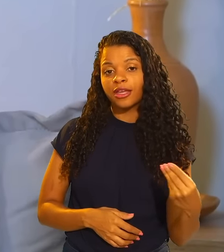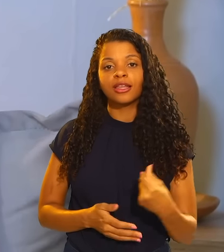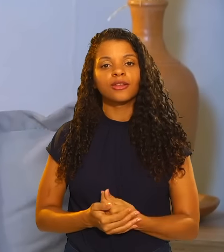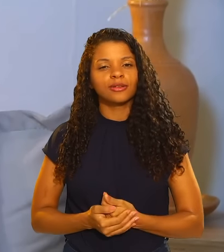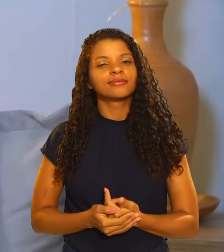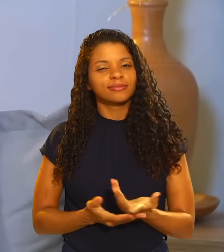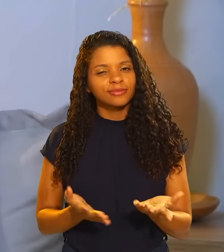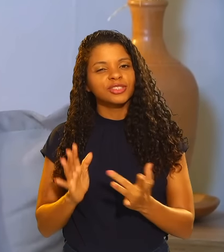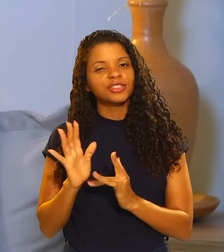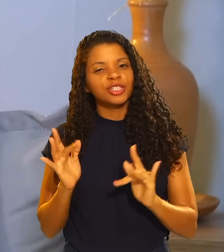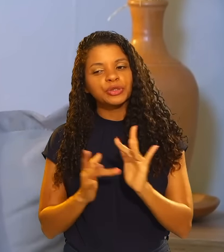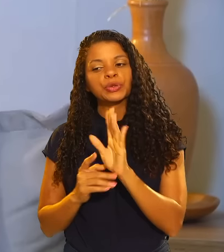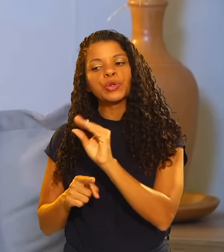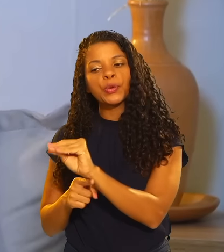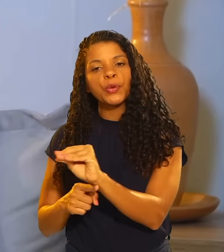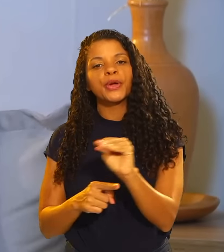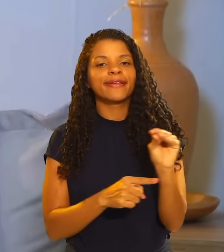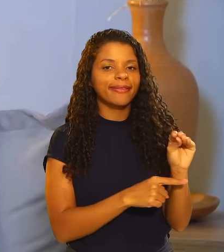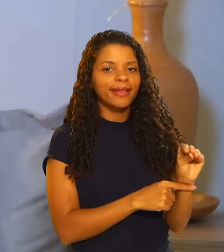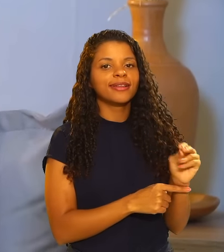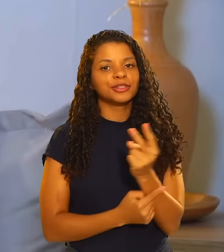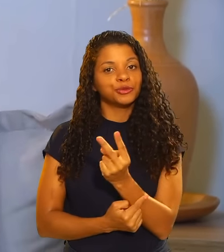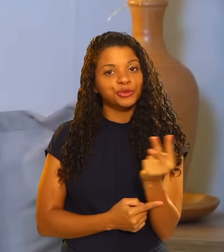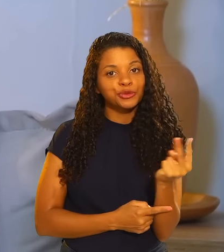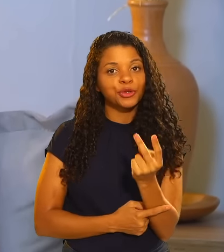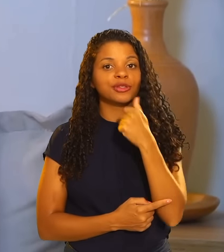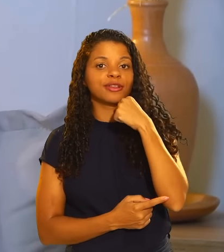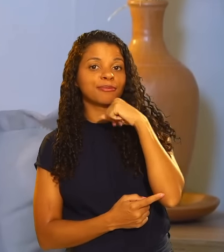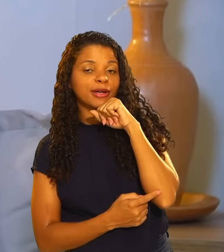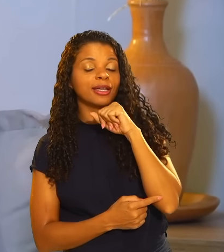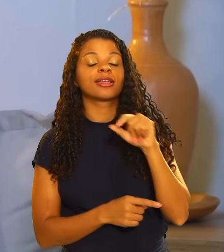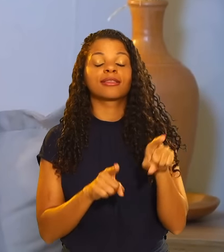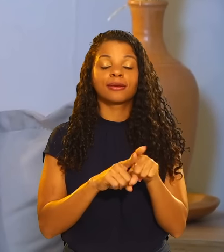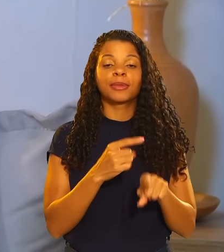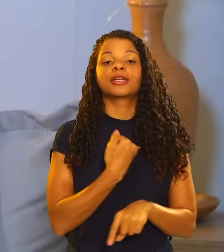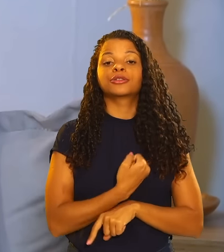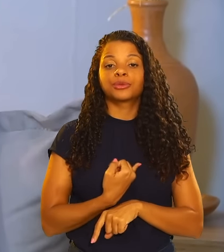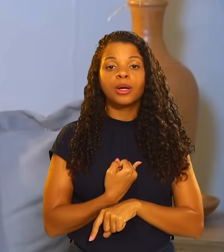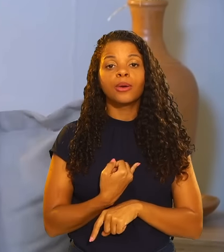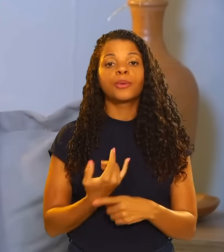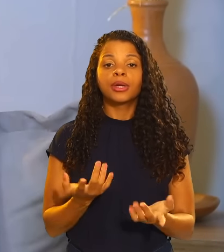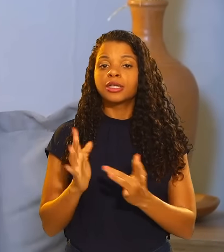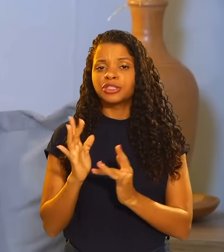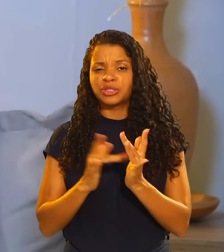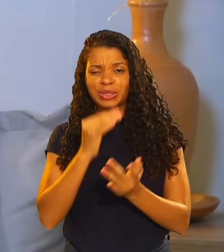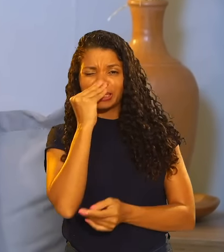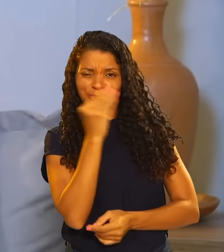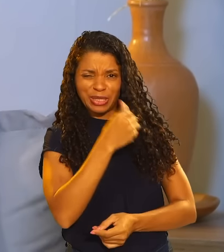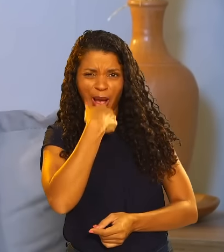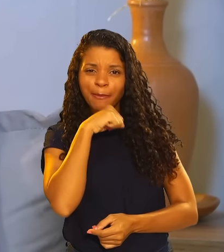momento desprezou a mãe dele, não. Pelo contrário, ele a amava como nós, filhos, amamos as nossas mães. E amava também